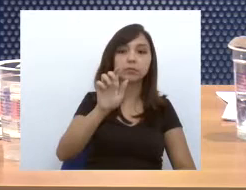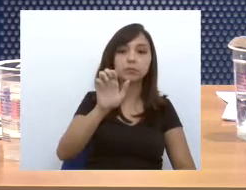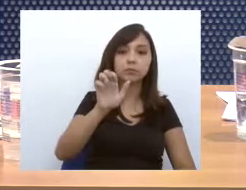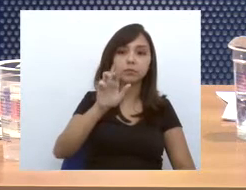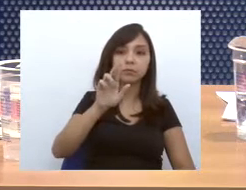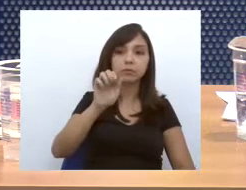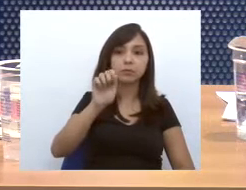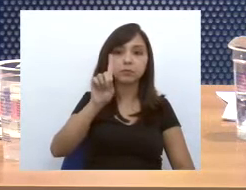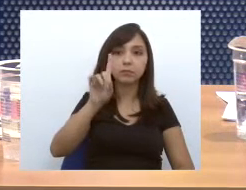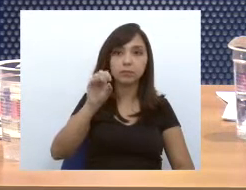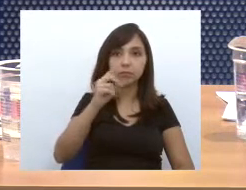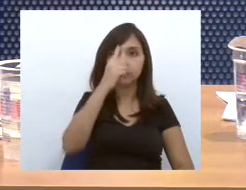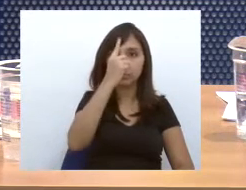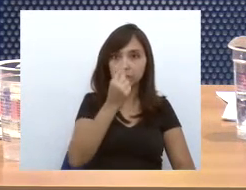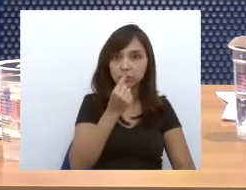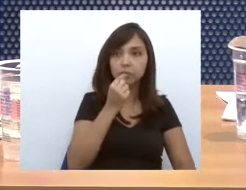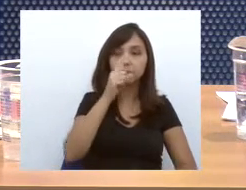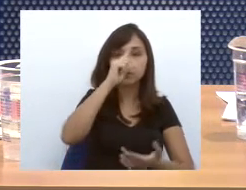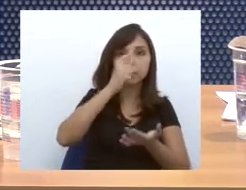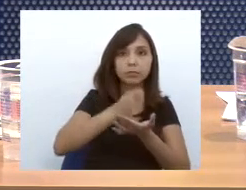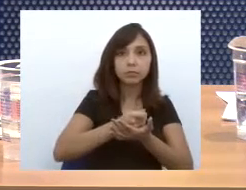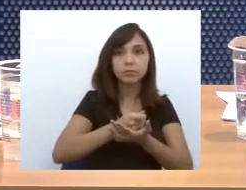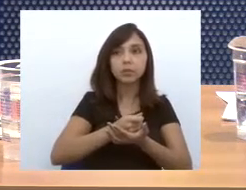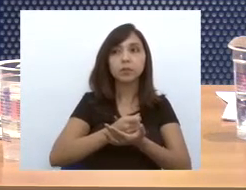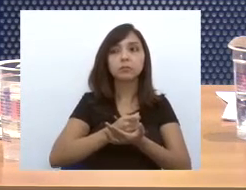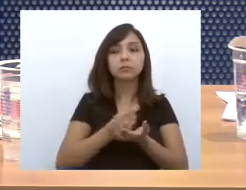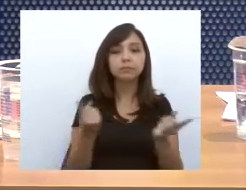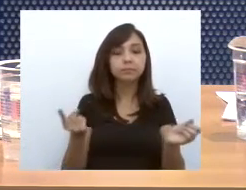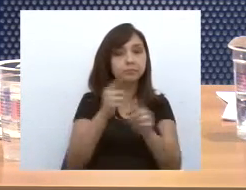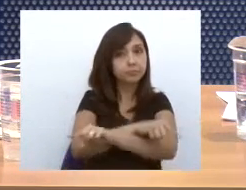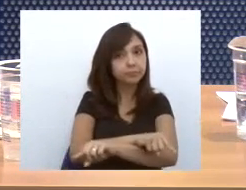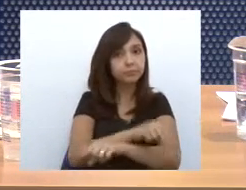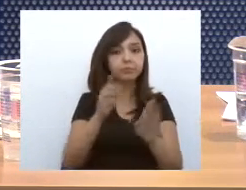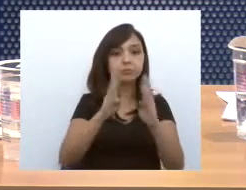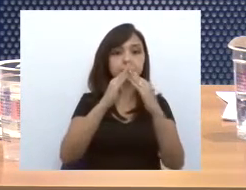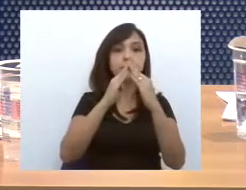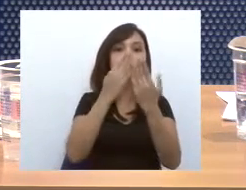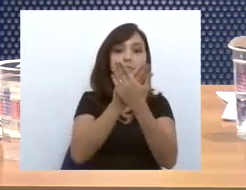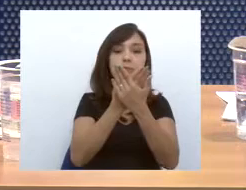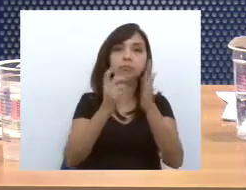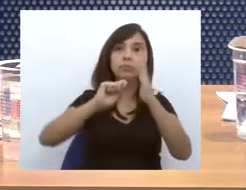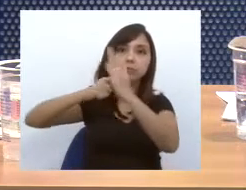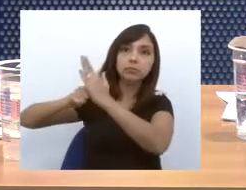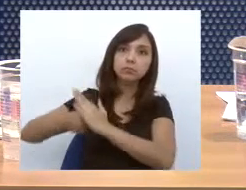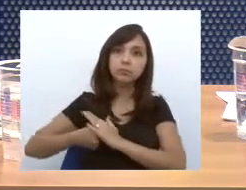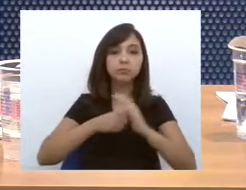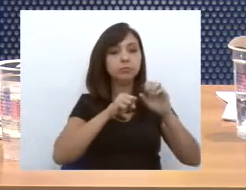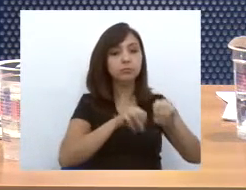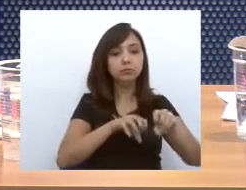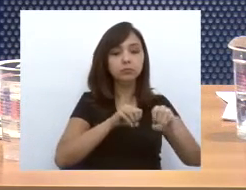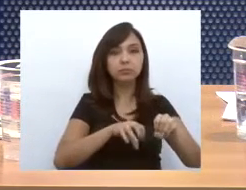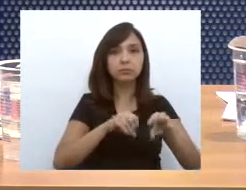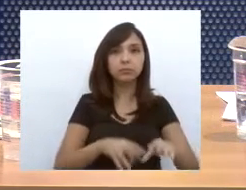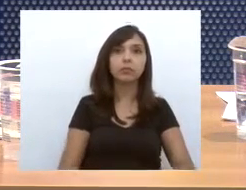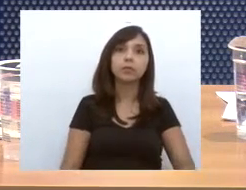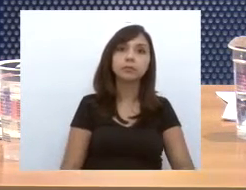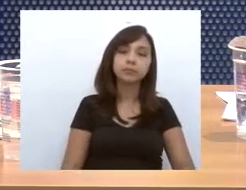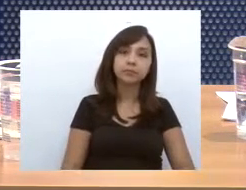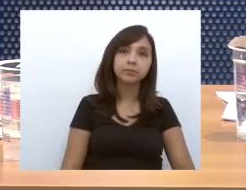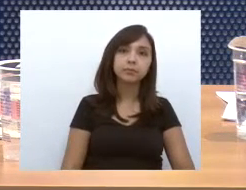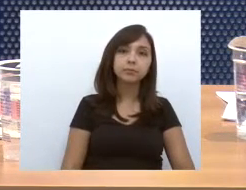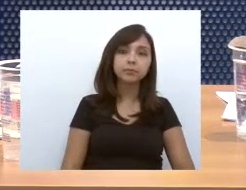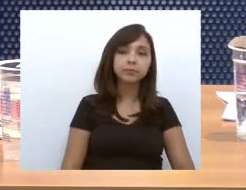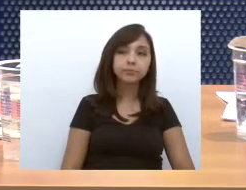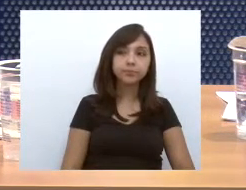Geraldo Alckmin, pela decisão arbitrária de fechamento de unidades educacionais